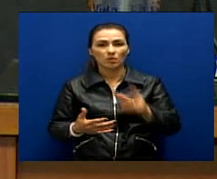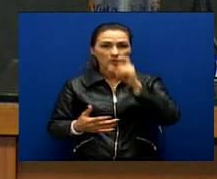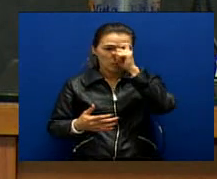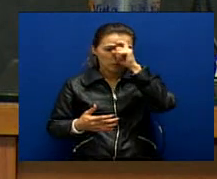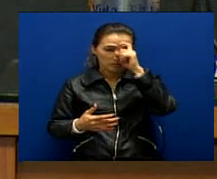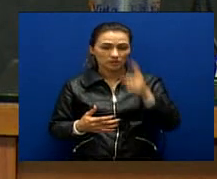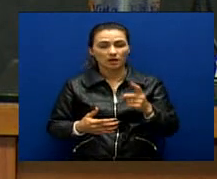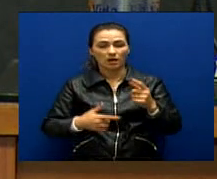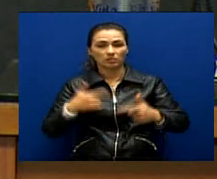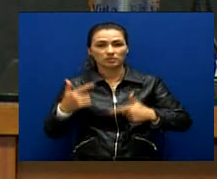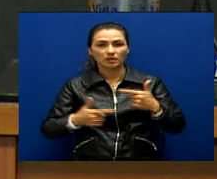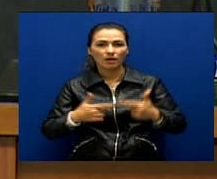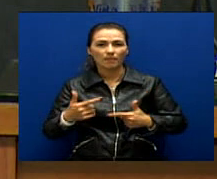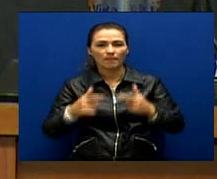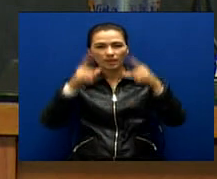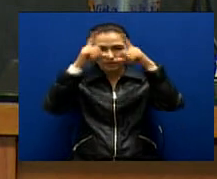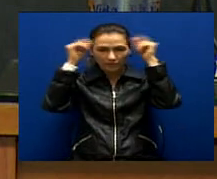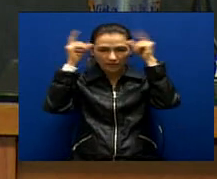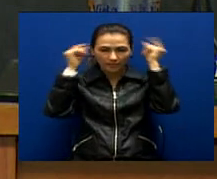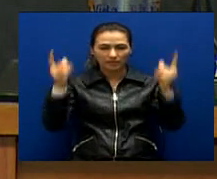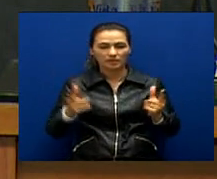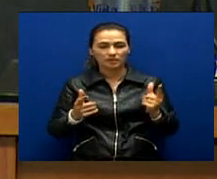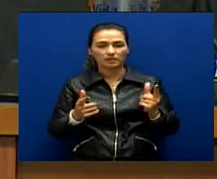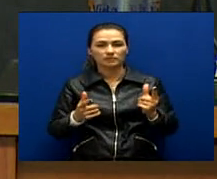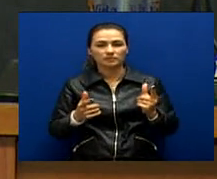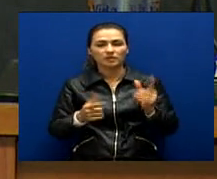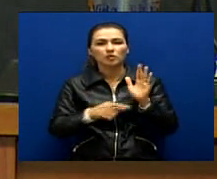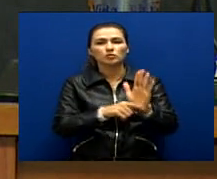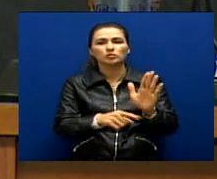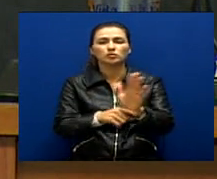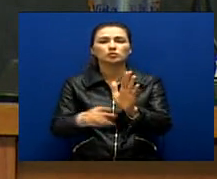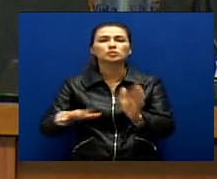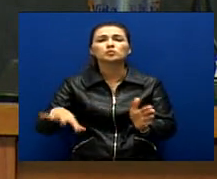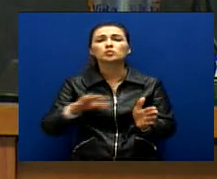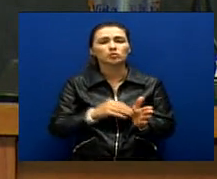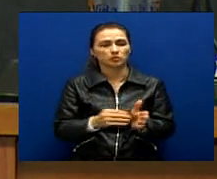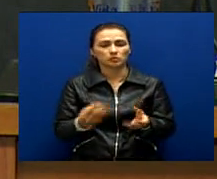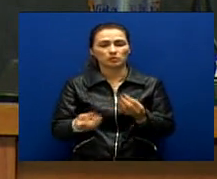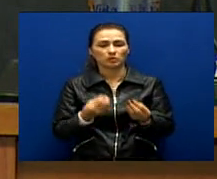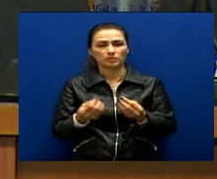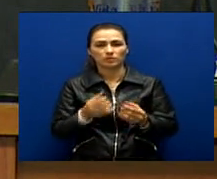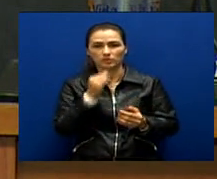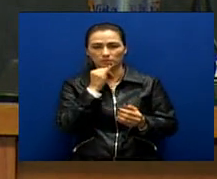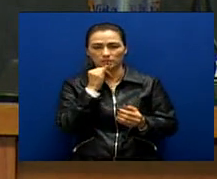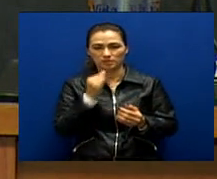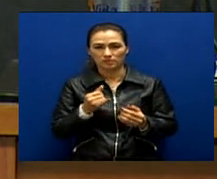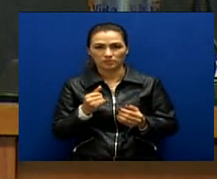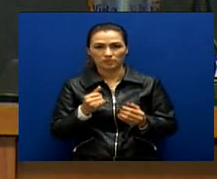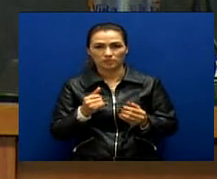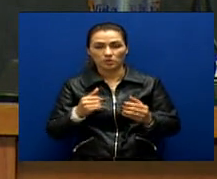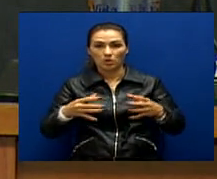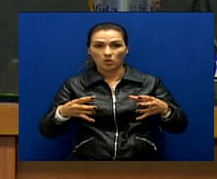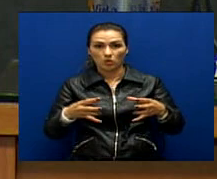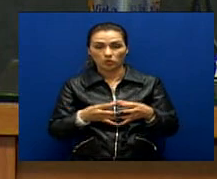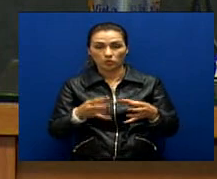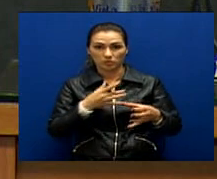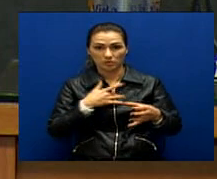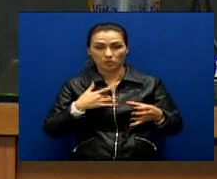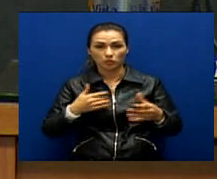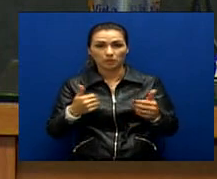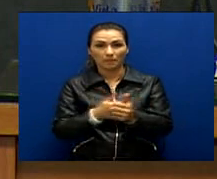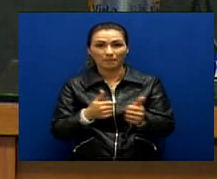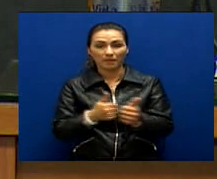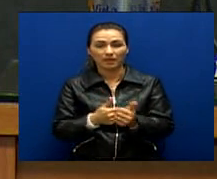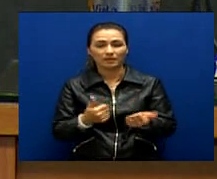com deficiência que vai no seu território se eu tenho dez pessoas com deficiência no território que eu atendo eu vou me organizar para dar conta